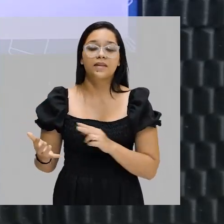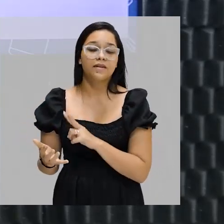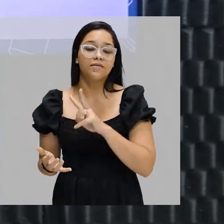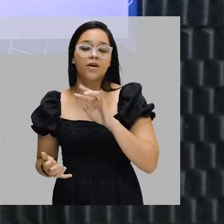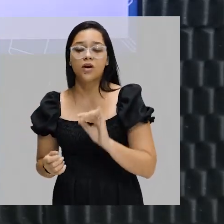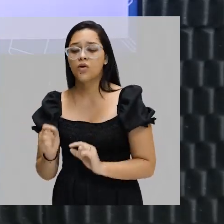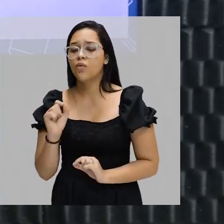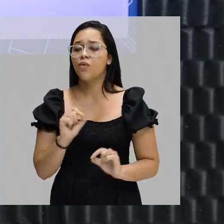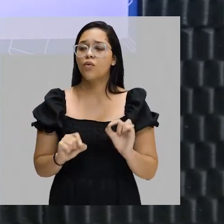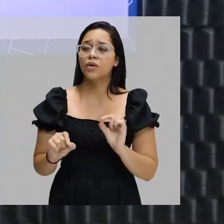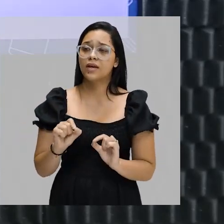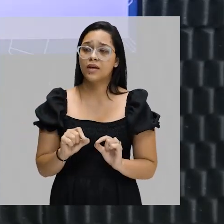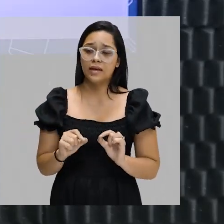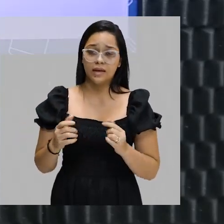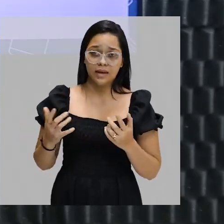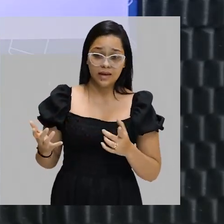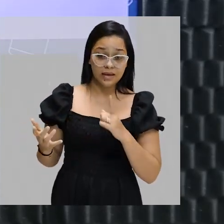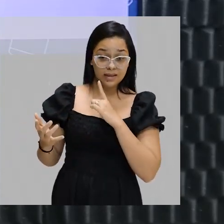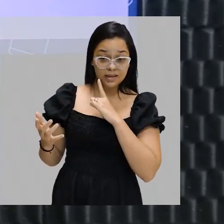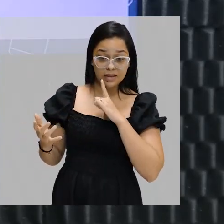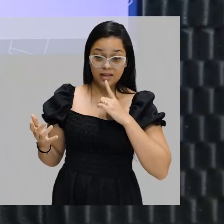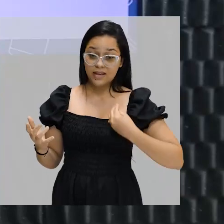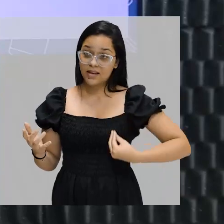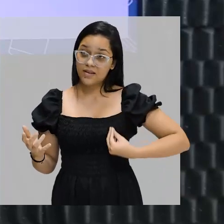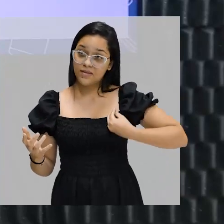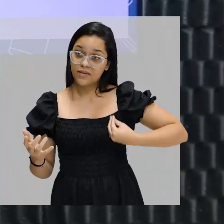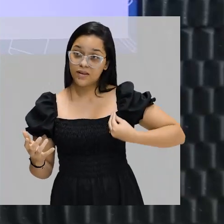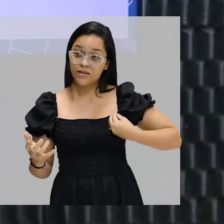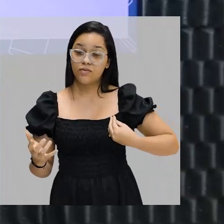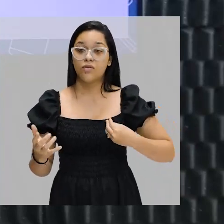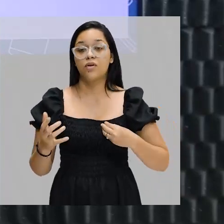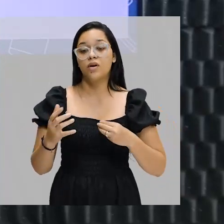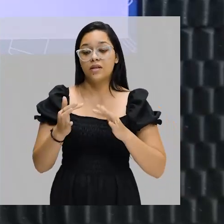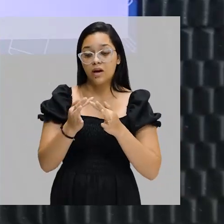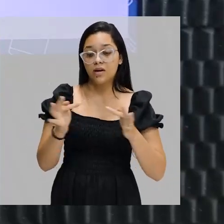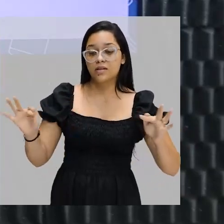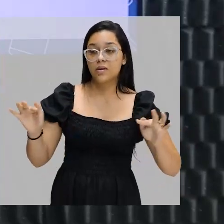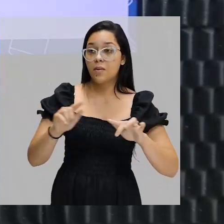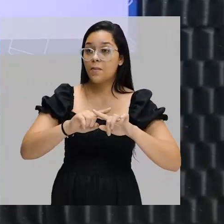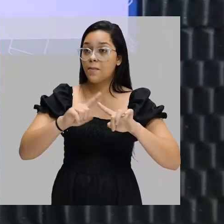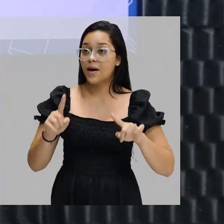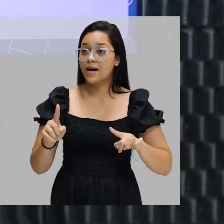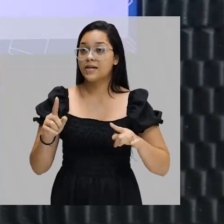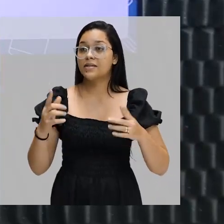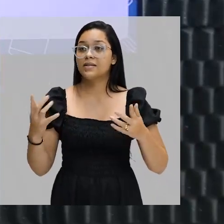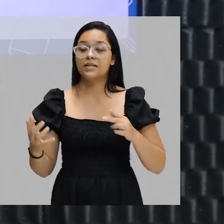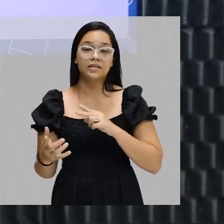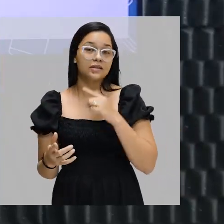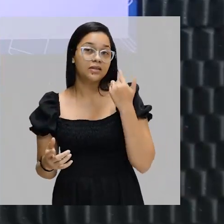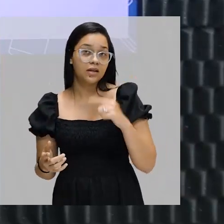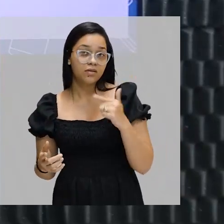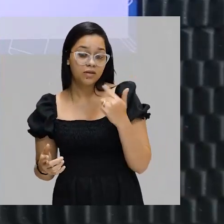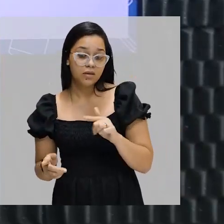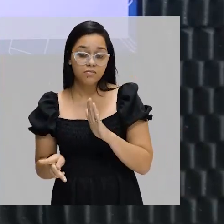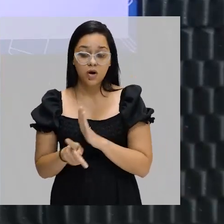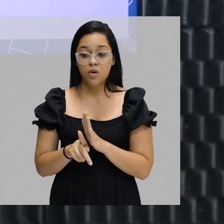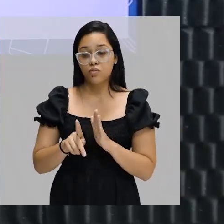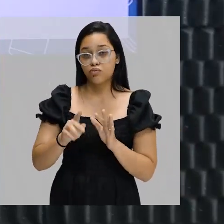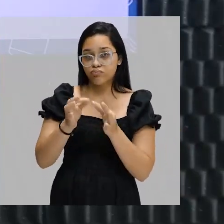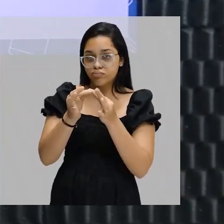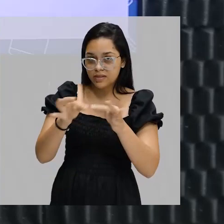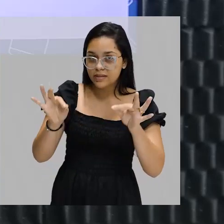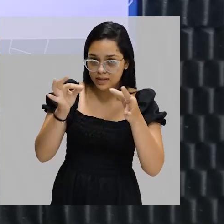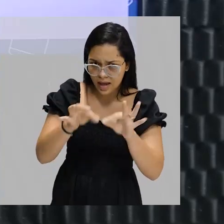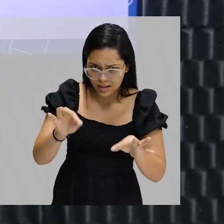vai estar presente na oração mas não vai desempenhar a função sintática